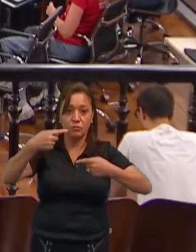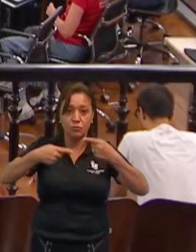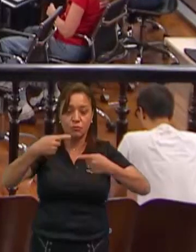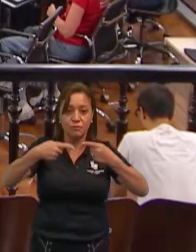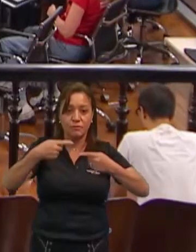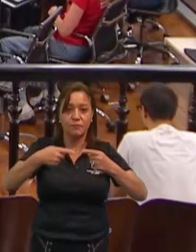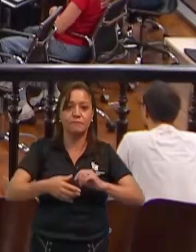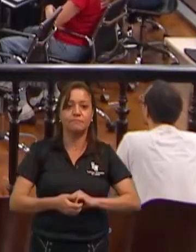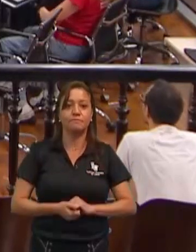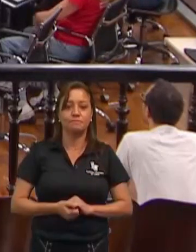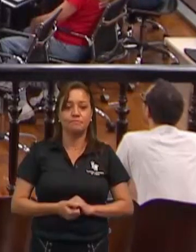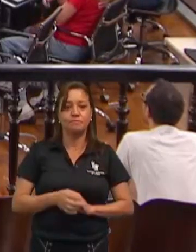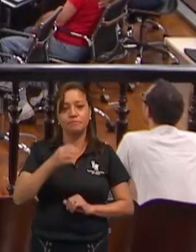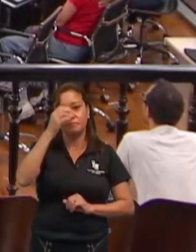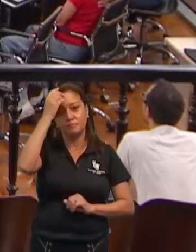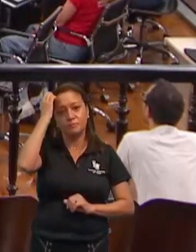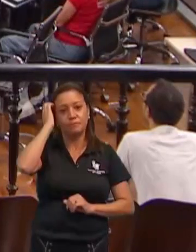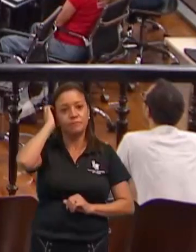Em discussão.